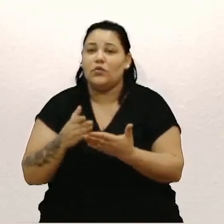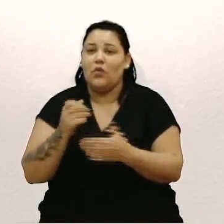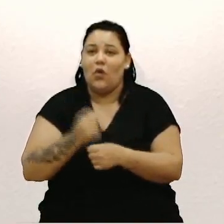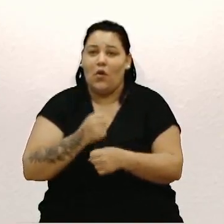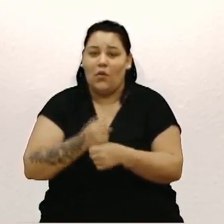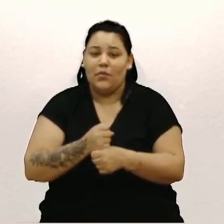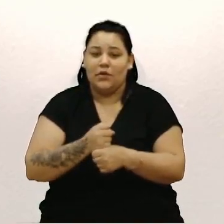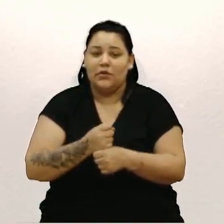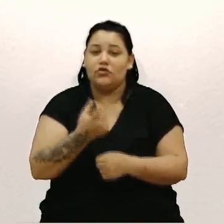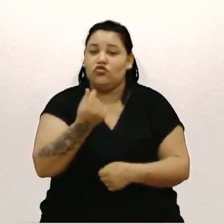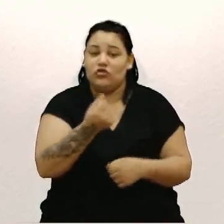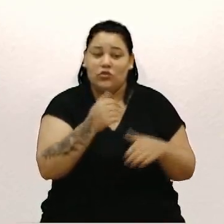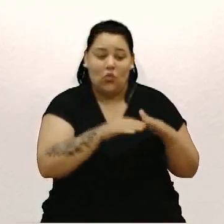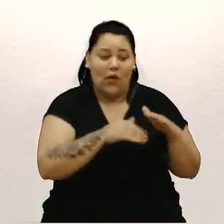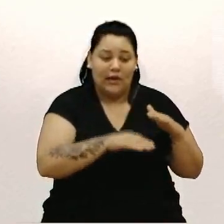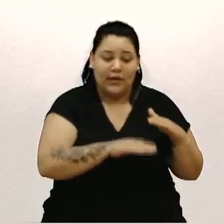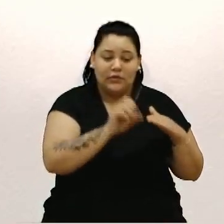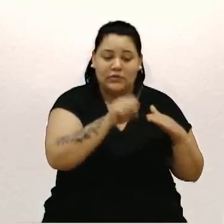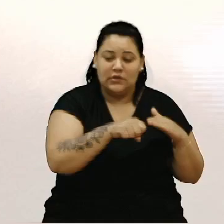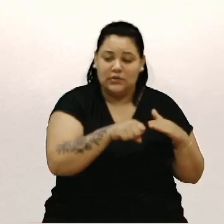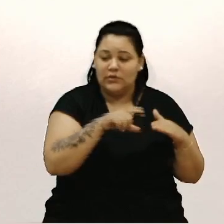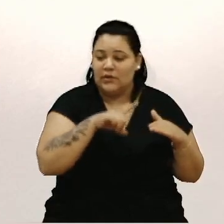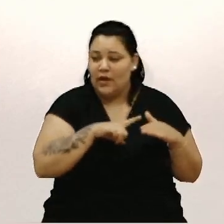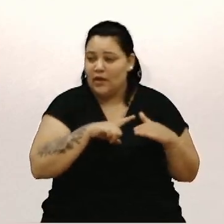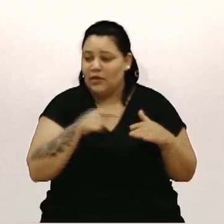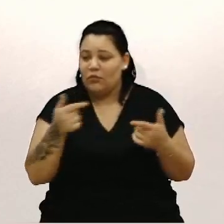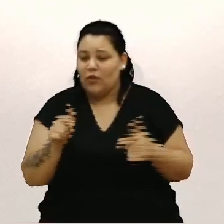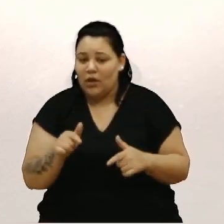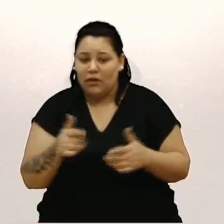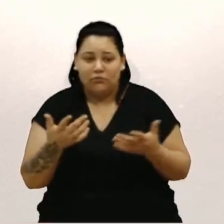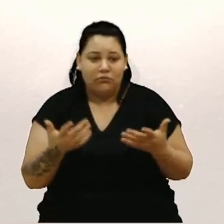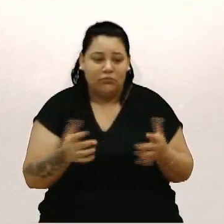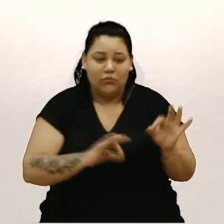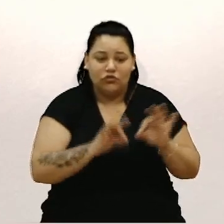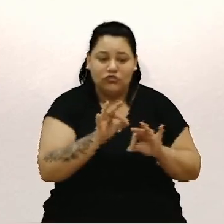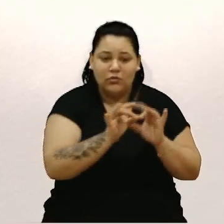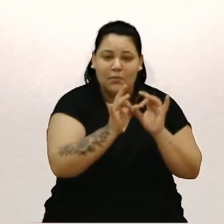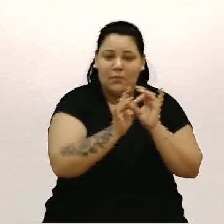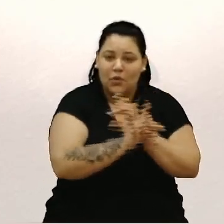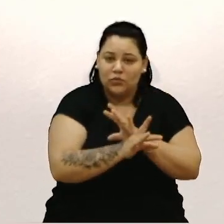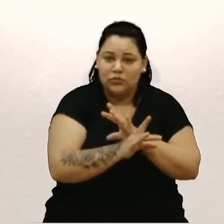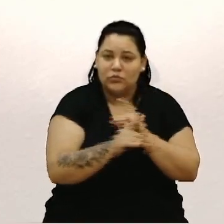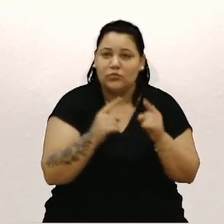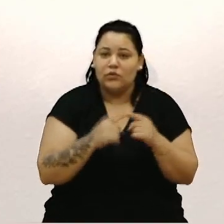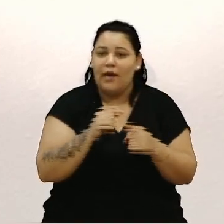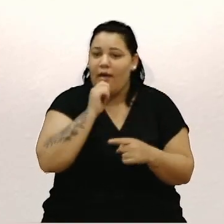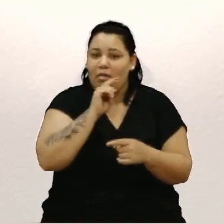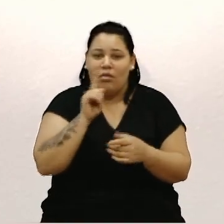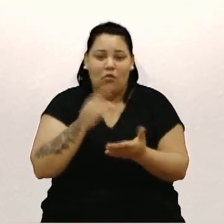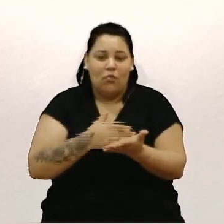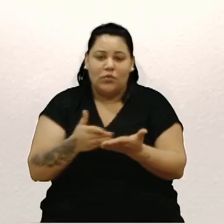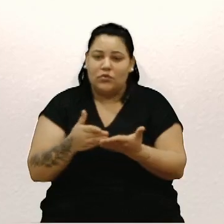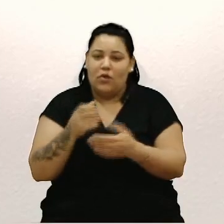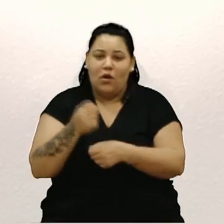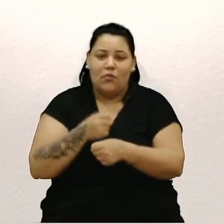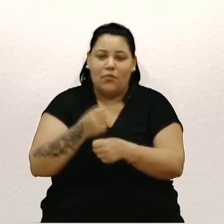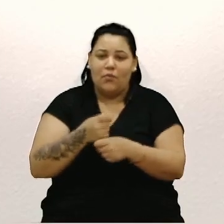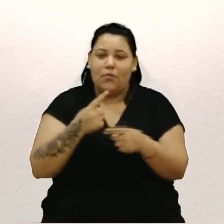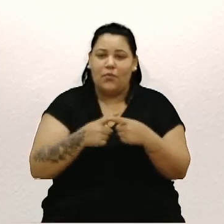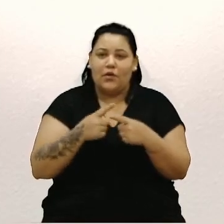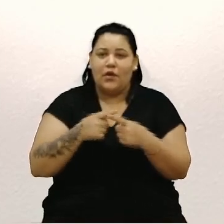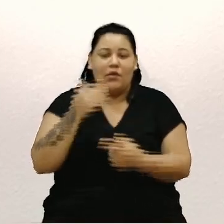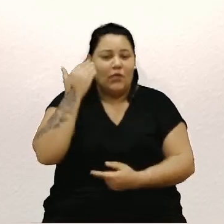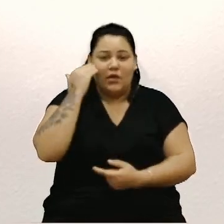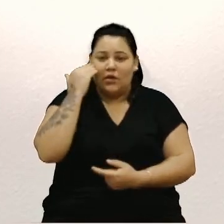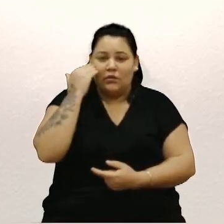no caixa, não tá no caixa, o dinheiro tá ali, o projeto tá pronto. Porque assim eu não entendo. Quando não tem projeto é